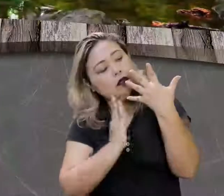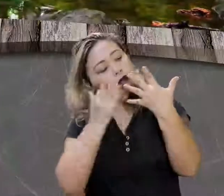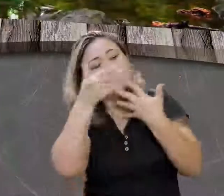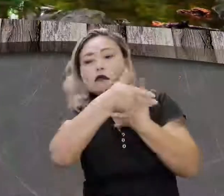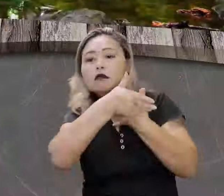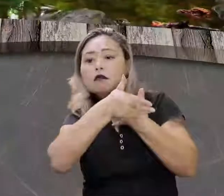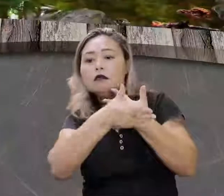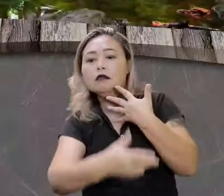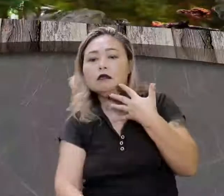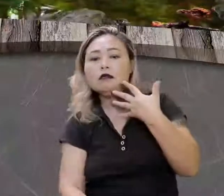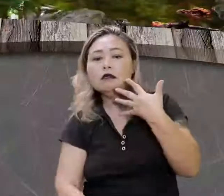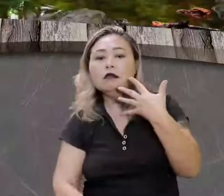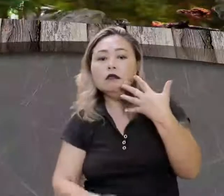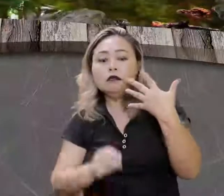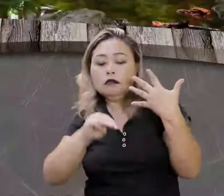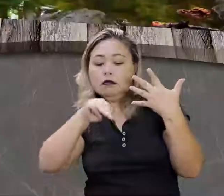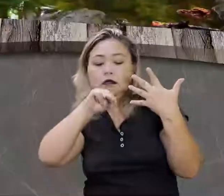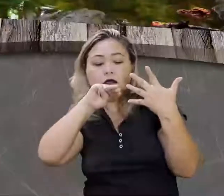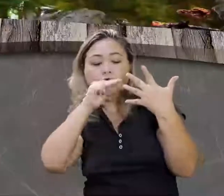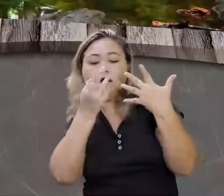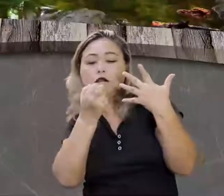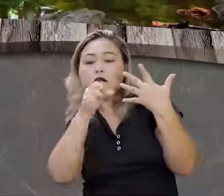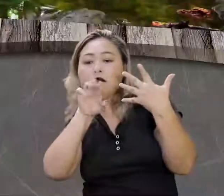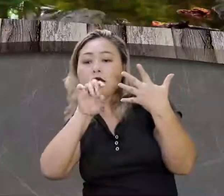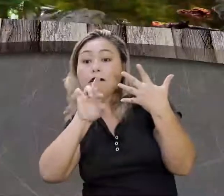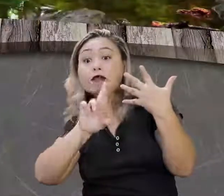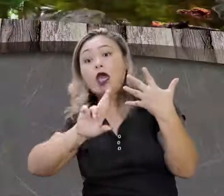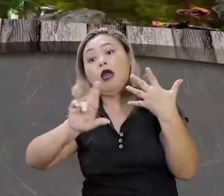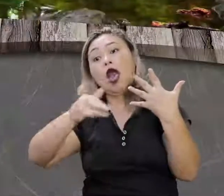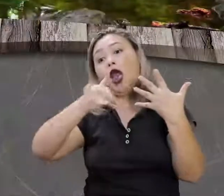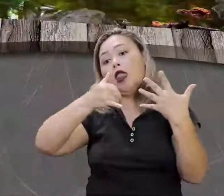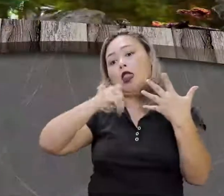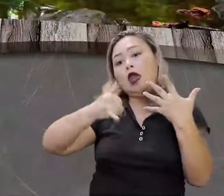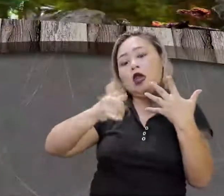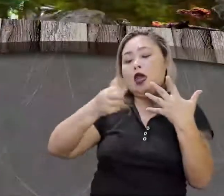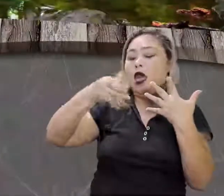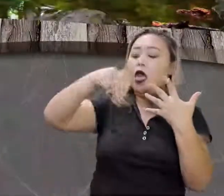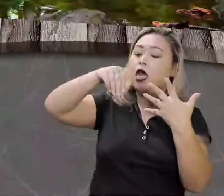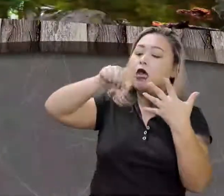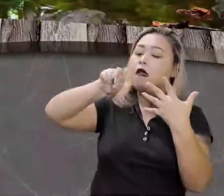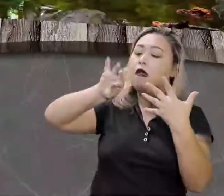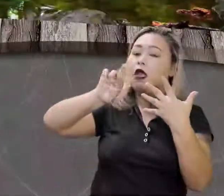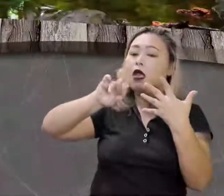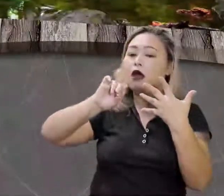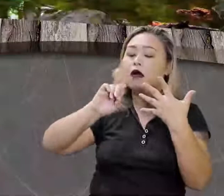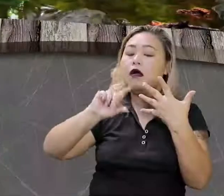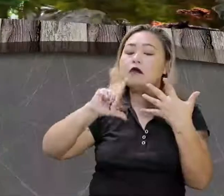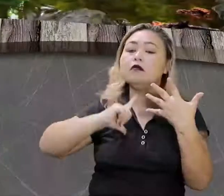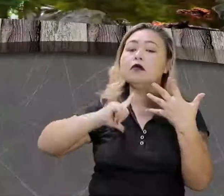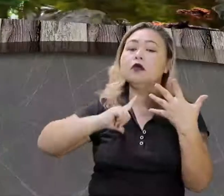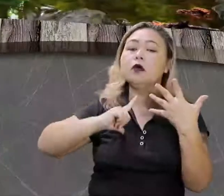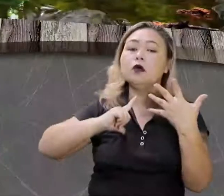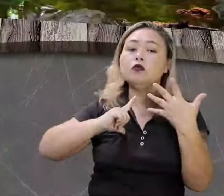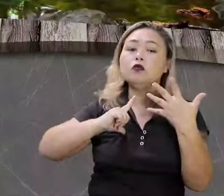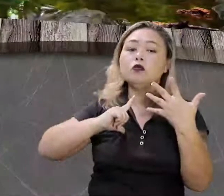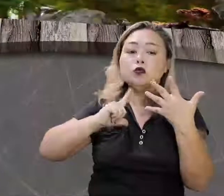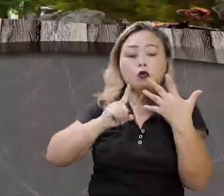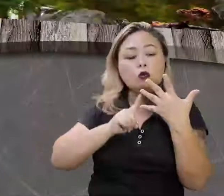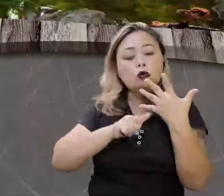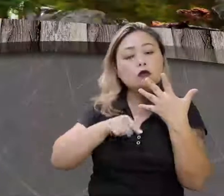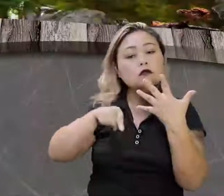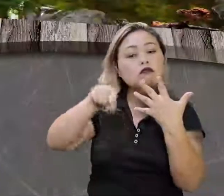unidirecional, entre a matéria e a energia há uma diferença. A matéria, ela vai ter a